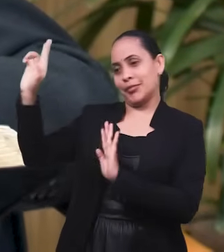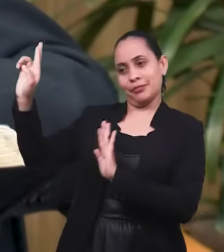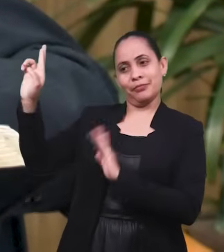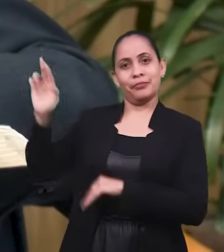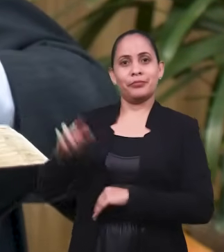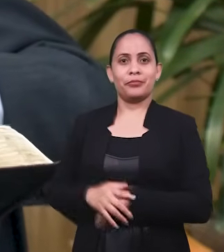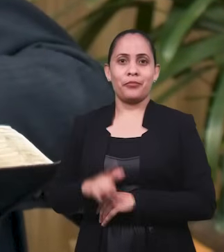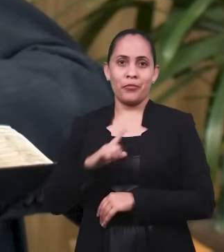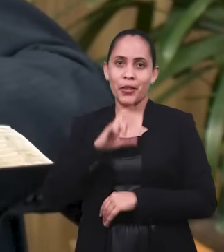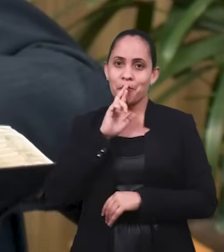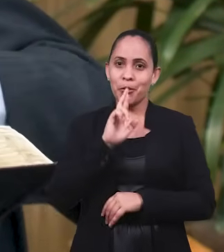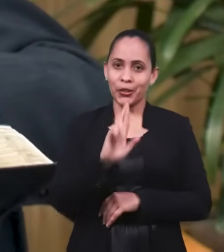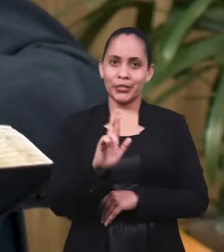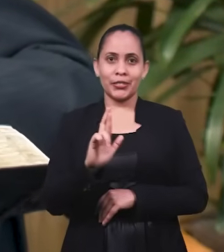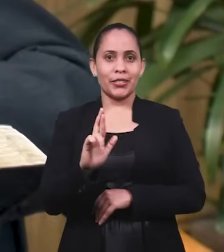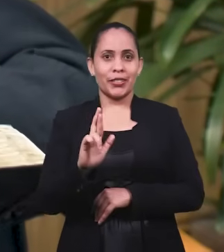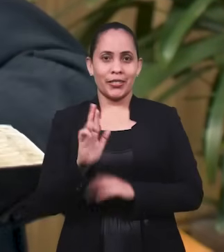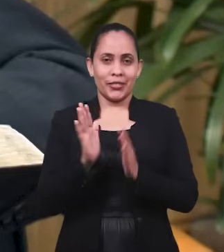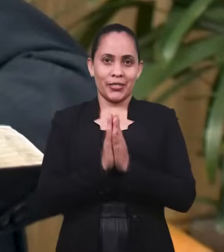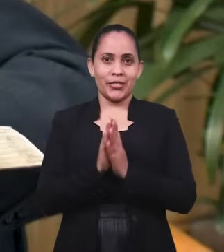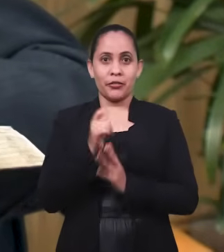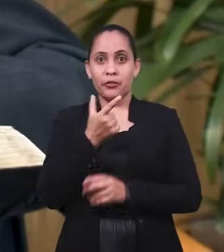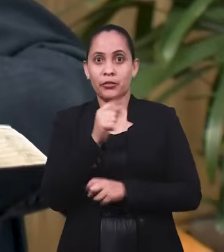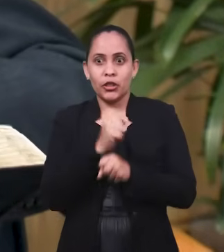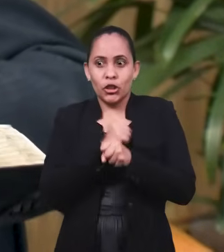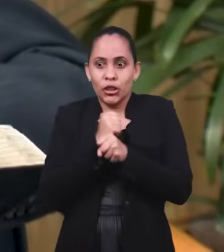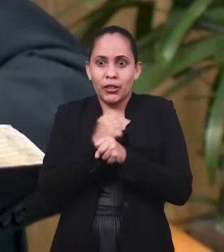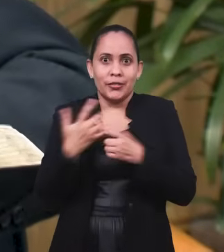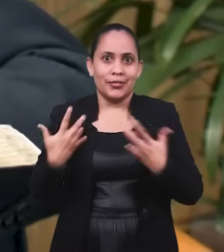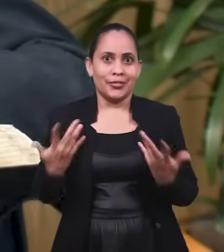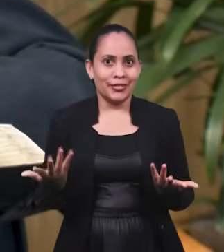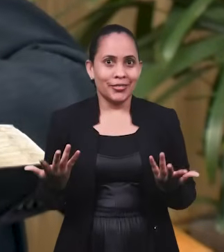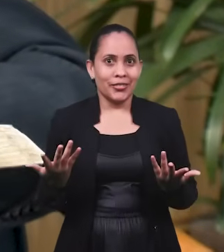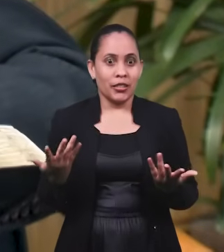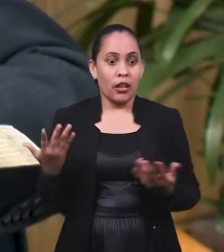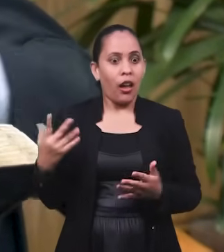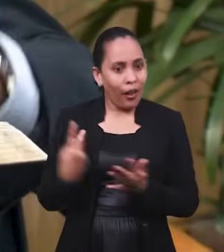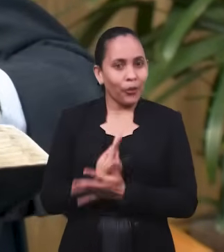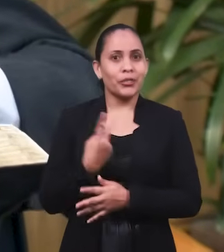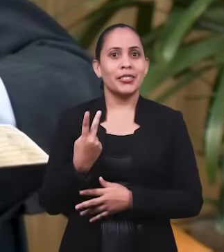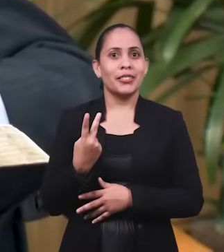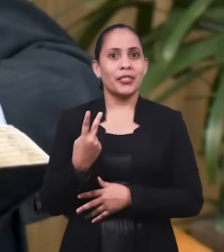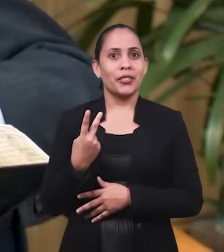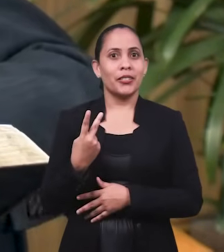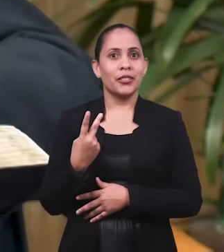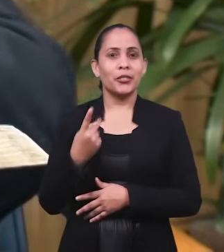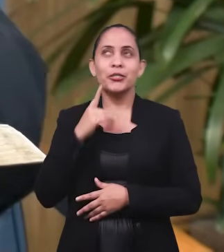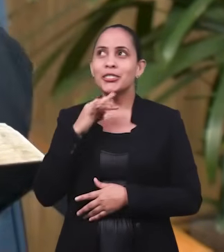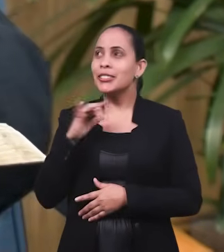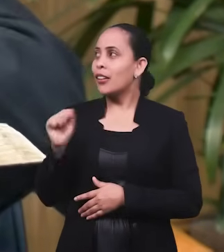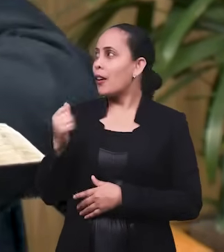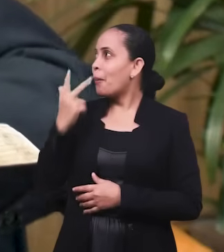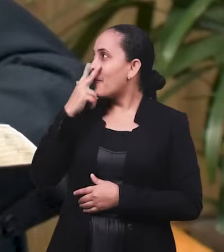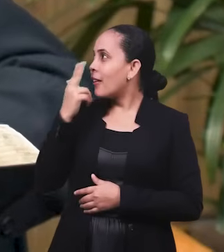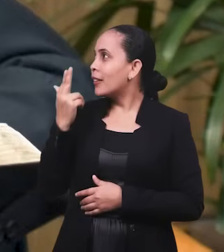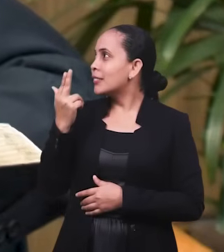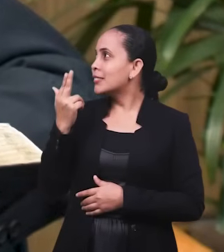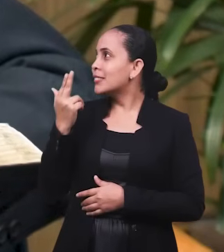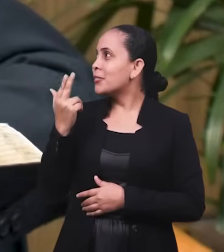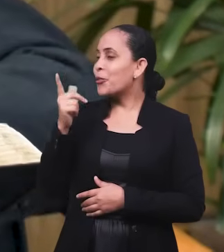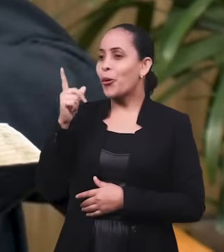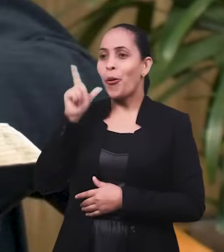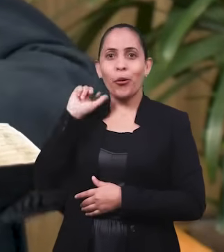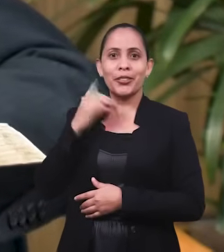Eu tive resposta de oração que demorou 20 anos, né? Mas chegou. E o dia que chegou era como se fosse ontem,